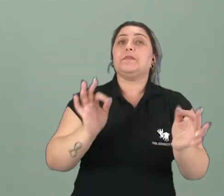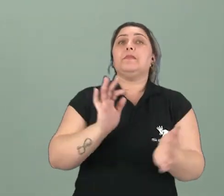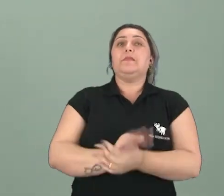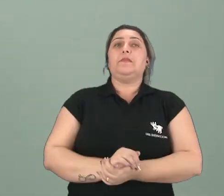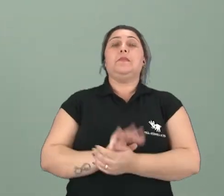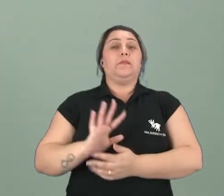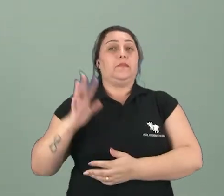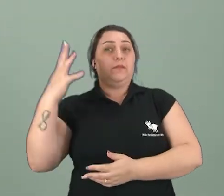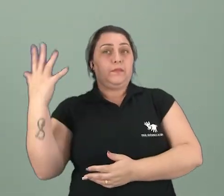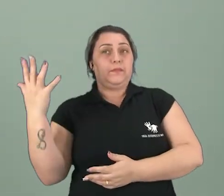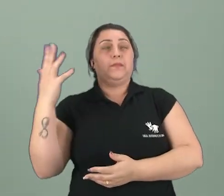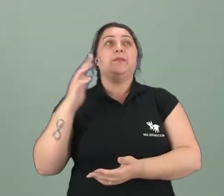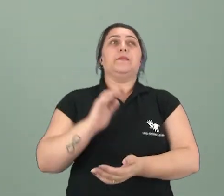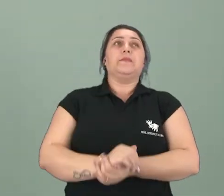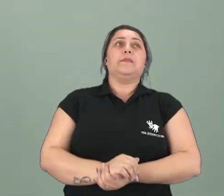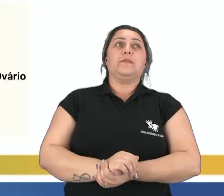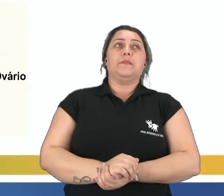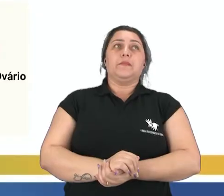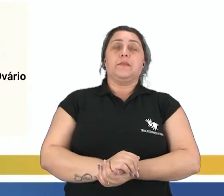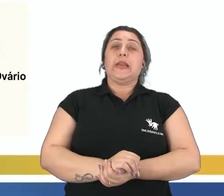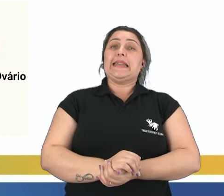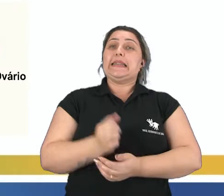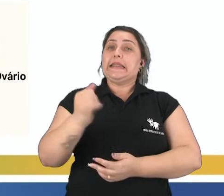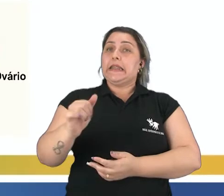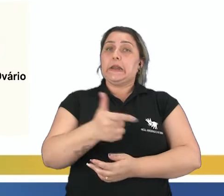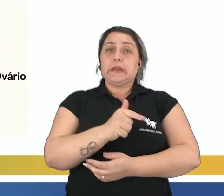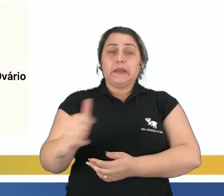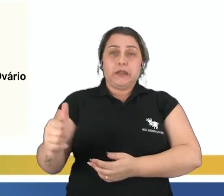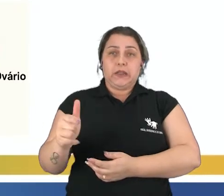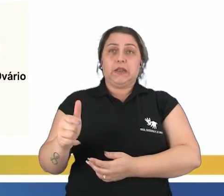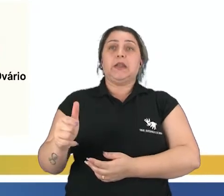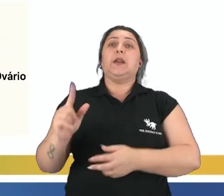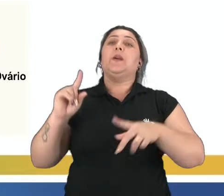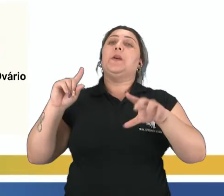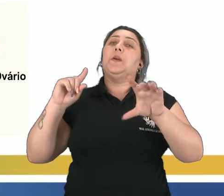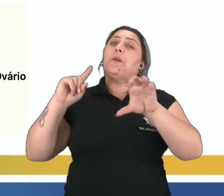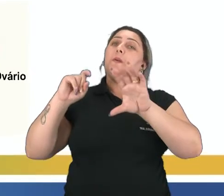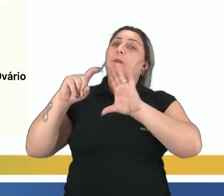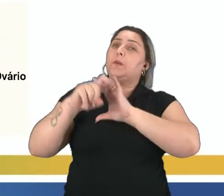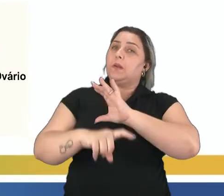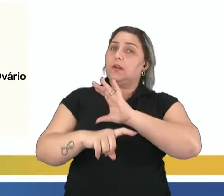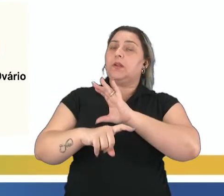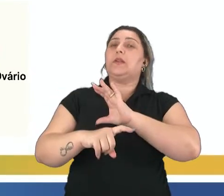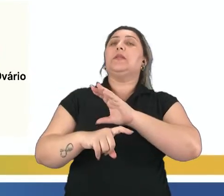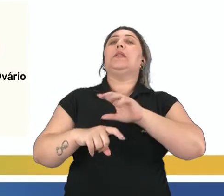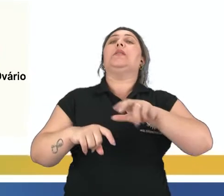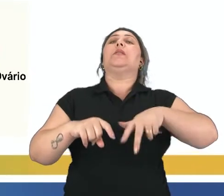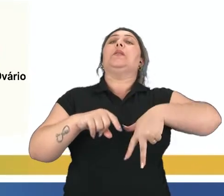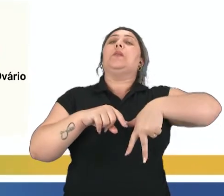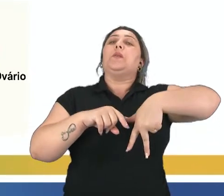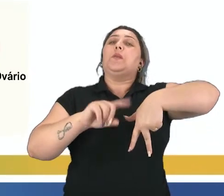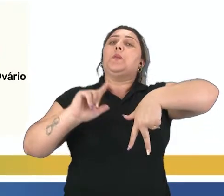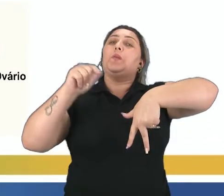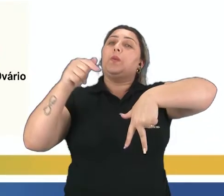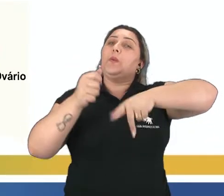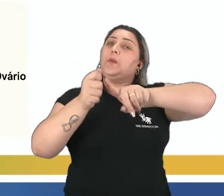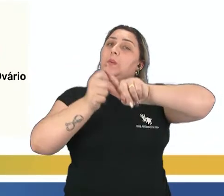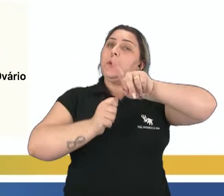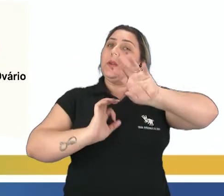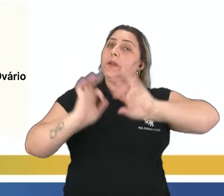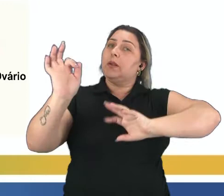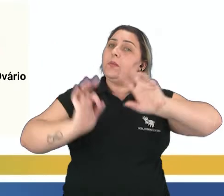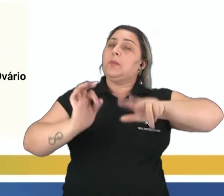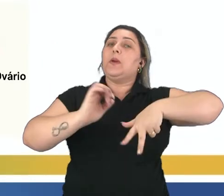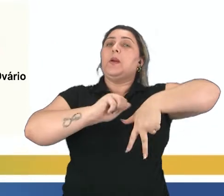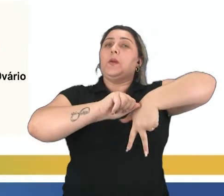esse evento. O evento não aconteceu, o evento da fecundação, então é descartado e no outro mês ele se